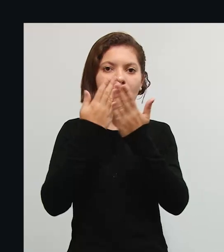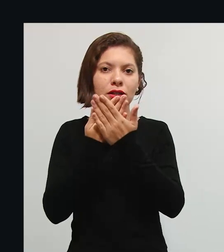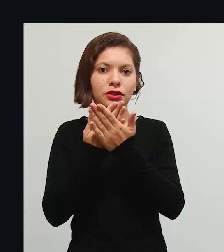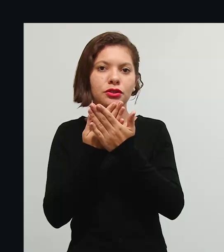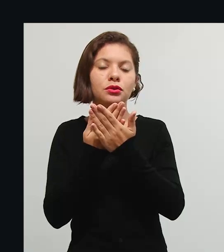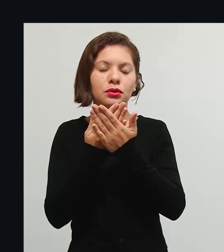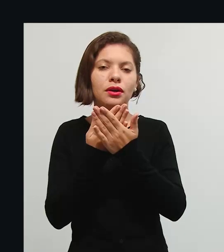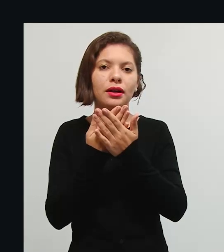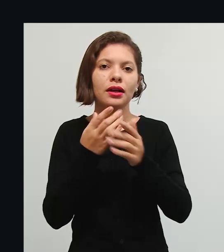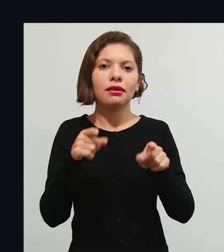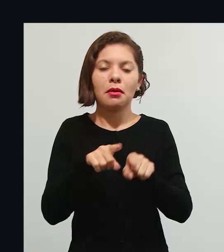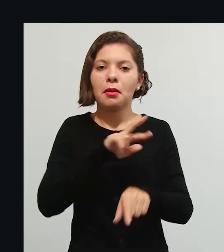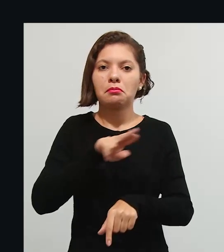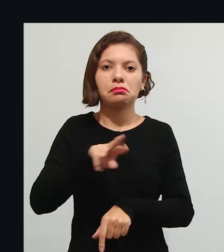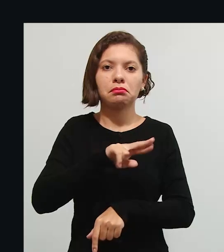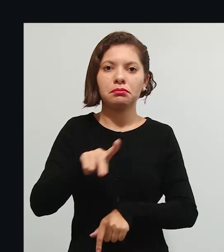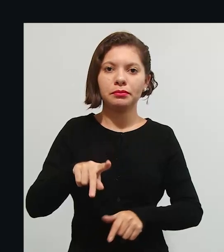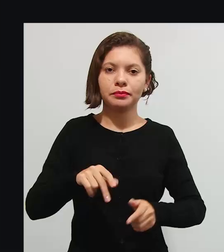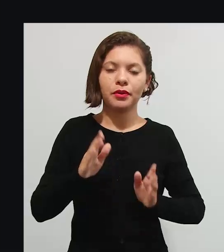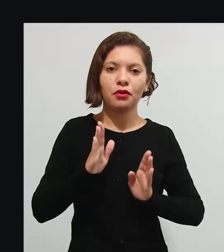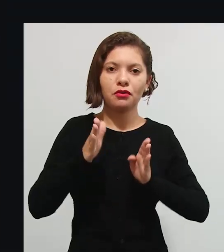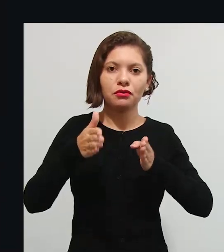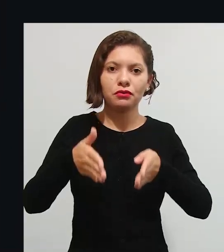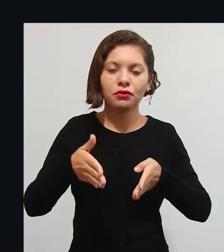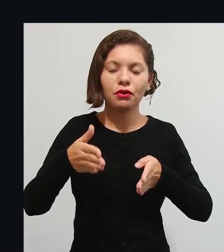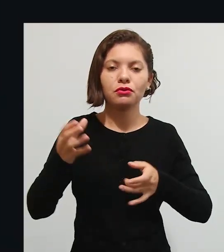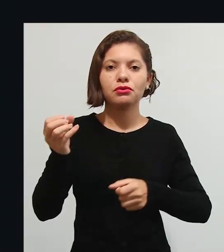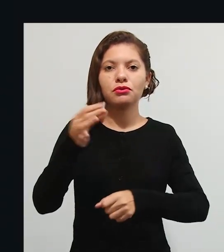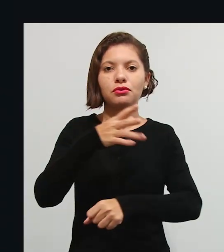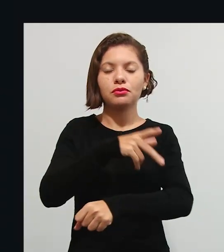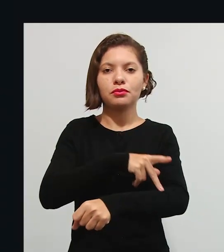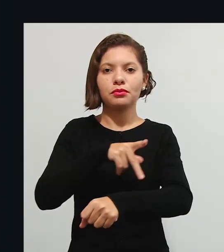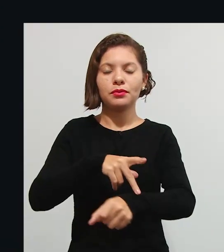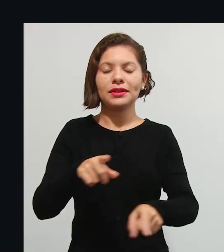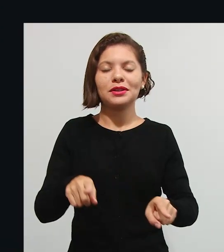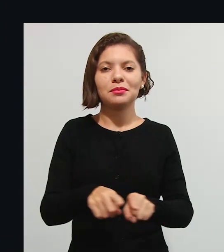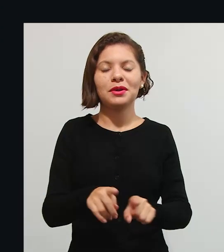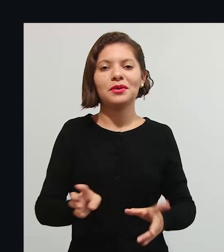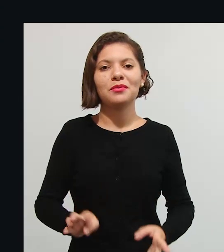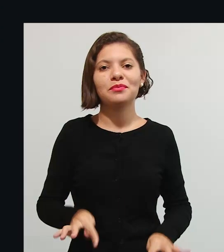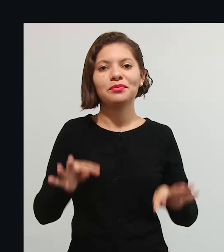não escolares, com foco na inovação pedagógica e